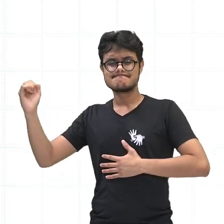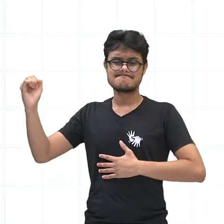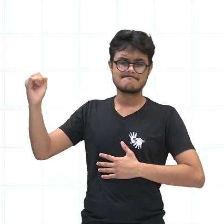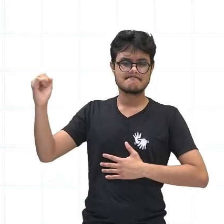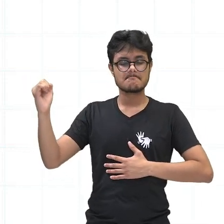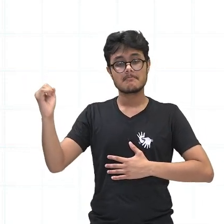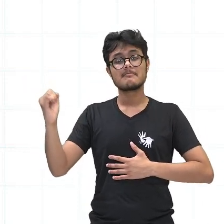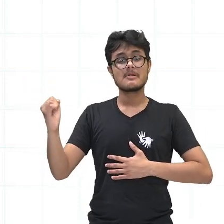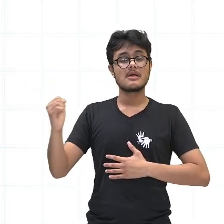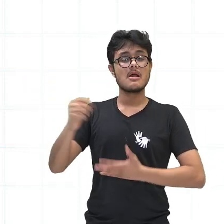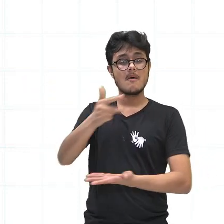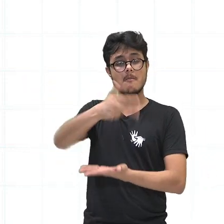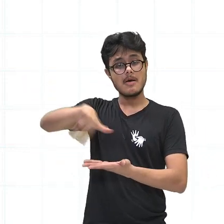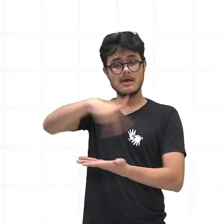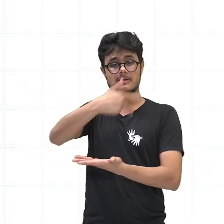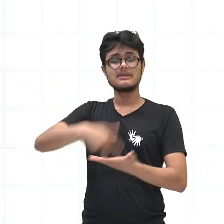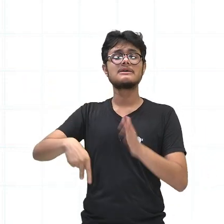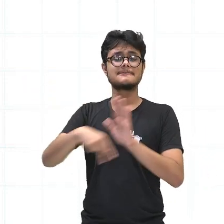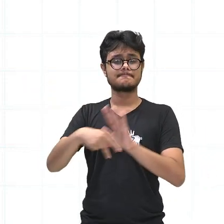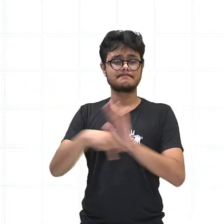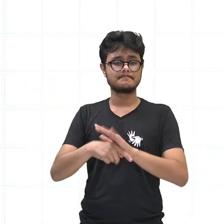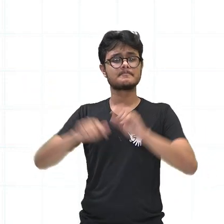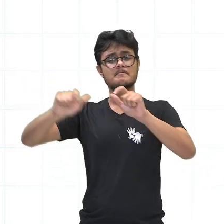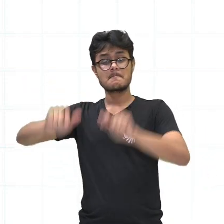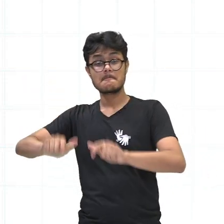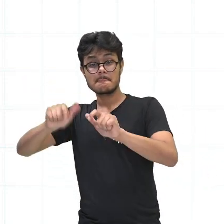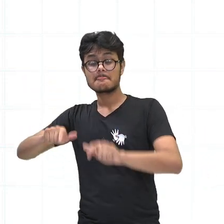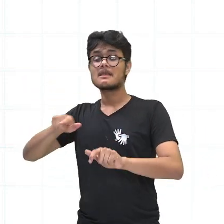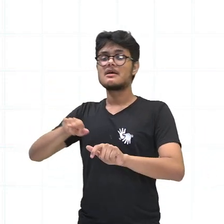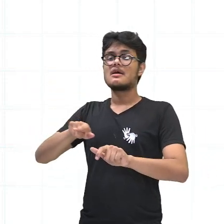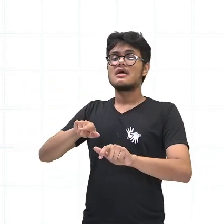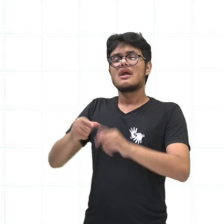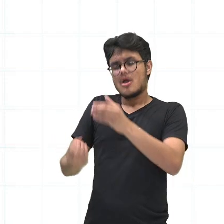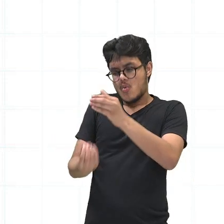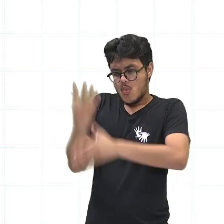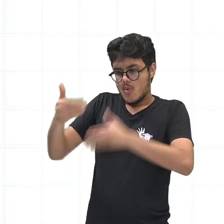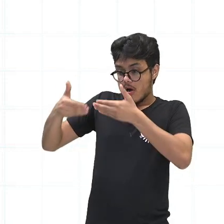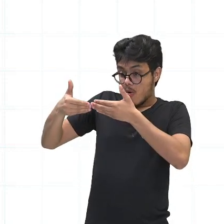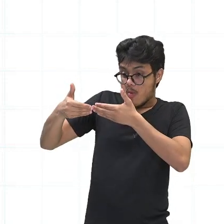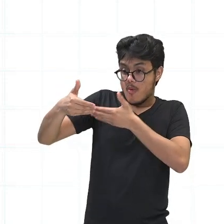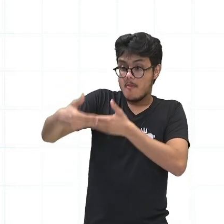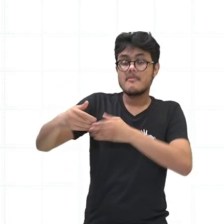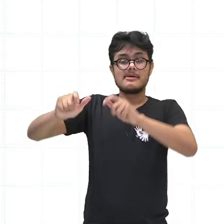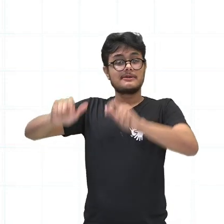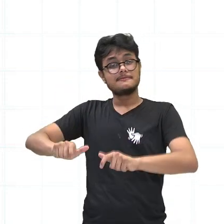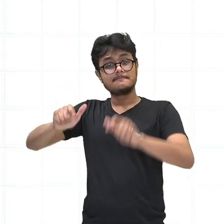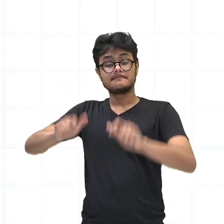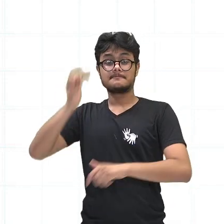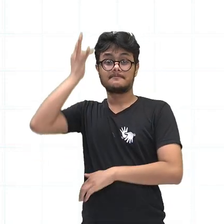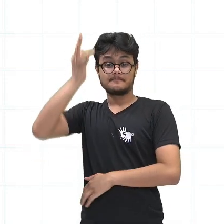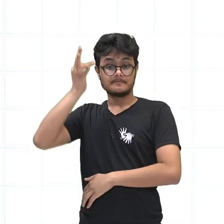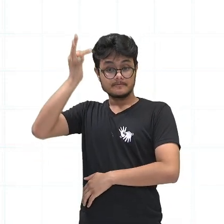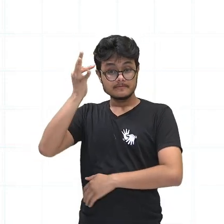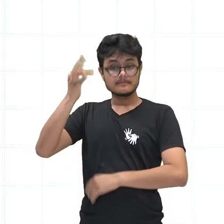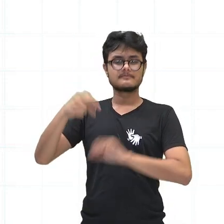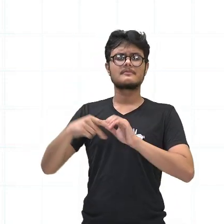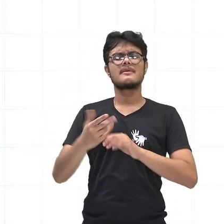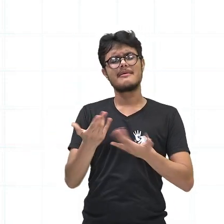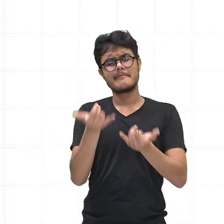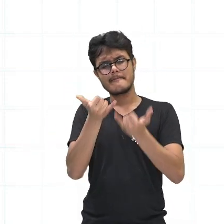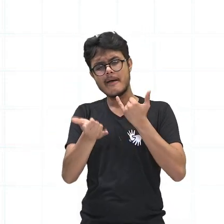tradicionais austríacas. Foi introduzida em Paris em 1775, denominada como valsa